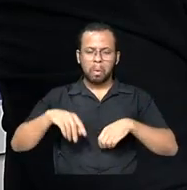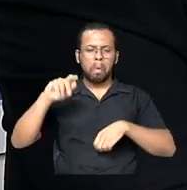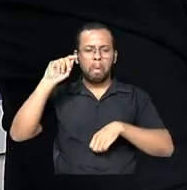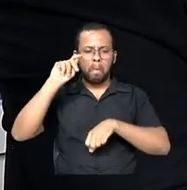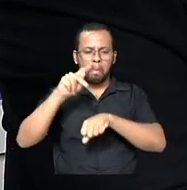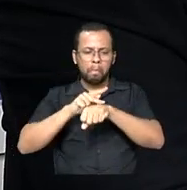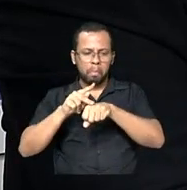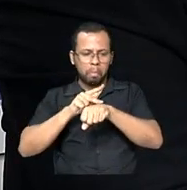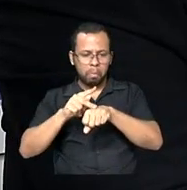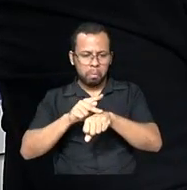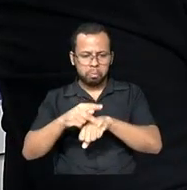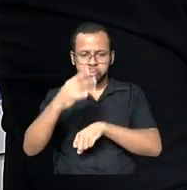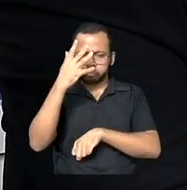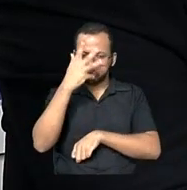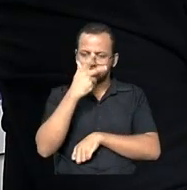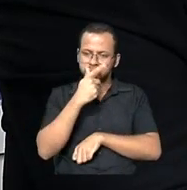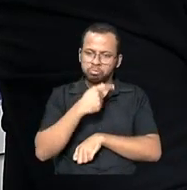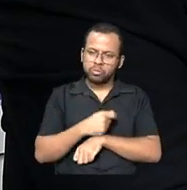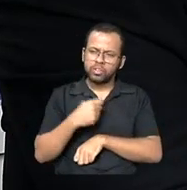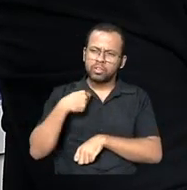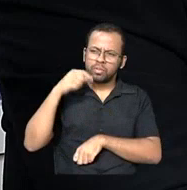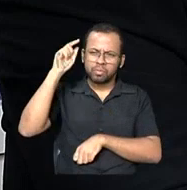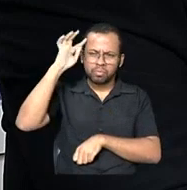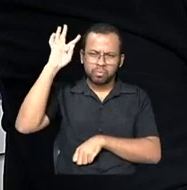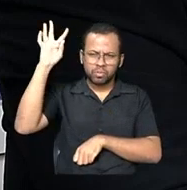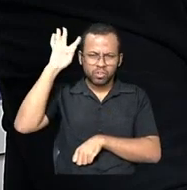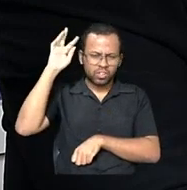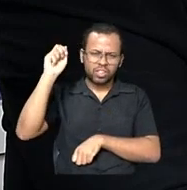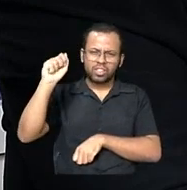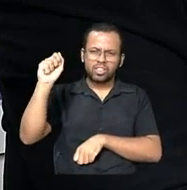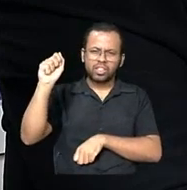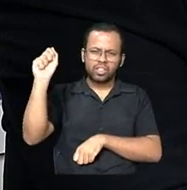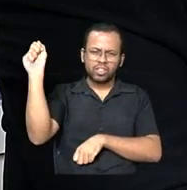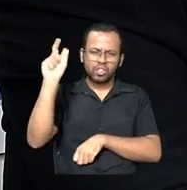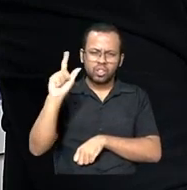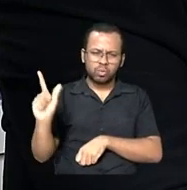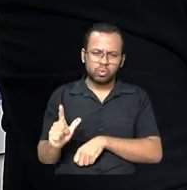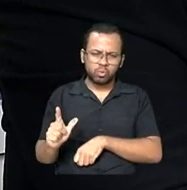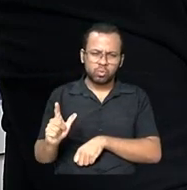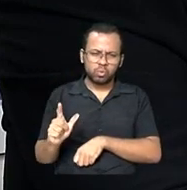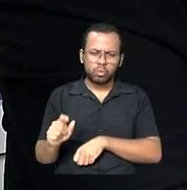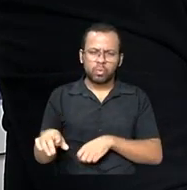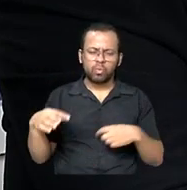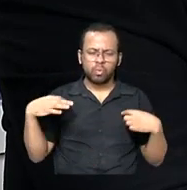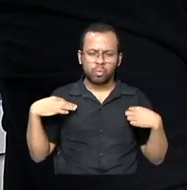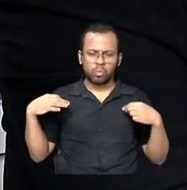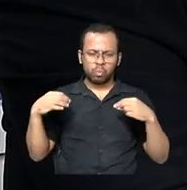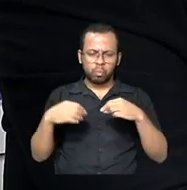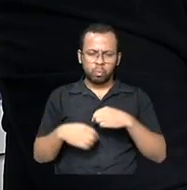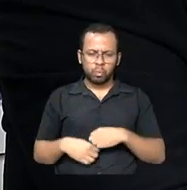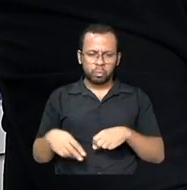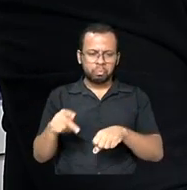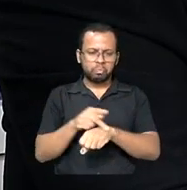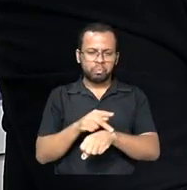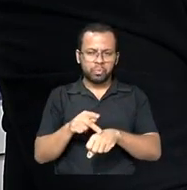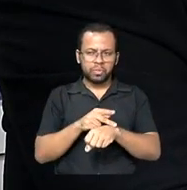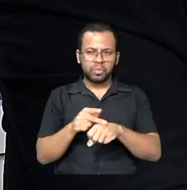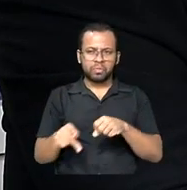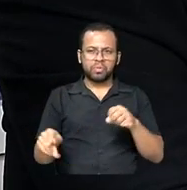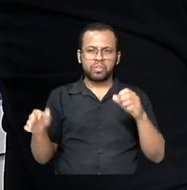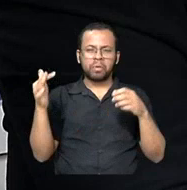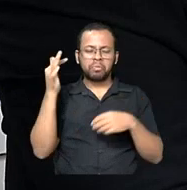né pensava que você aqui que era um azul fechadão mas é preto mesmo Olha que bacana o preto sempre fica elegante né